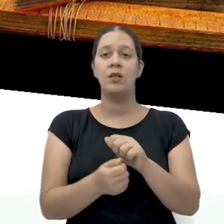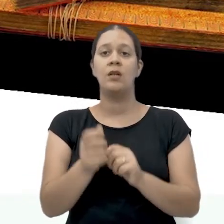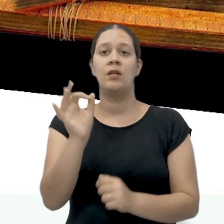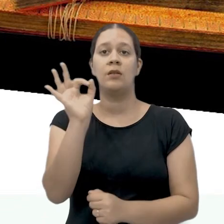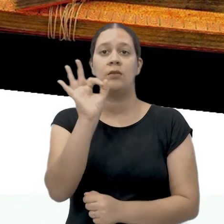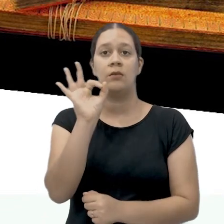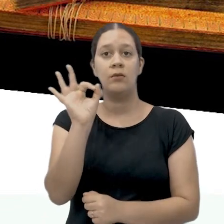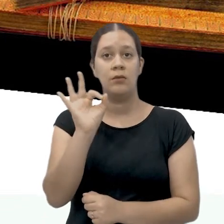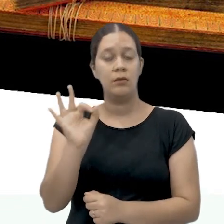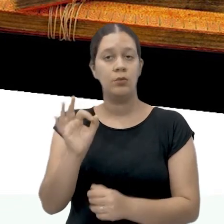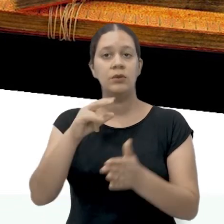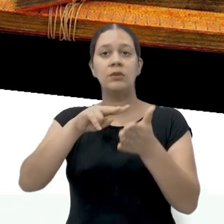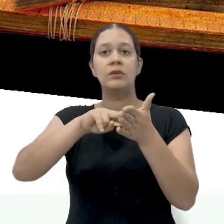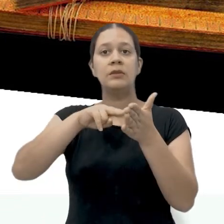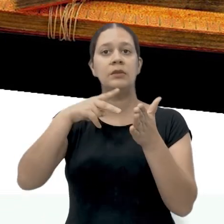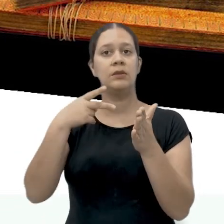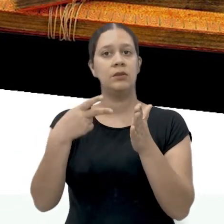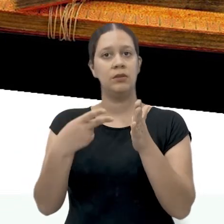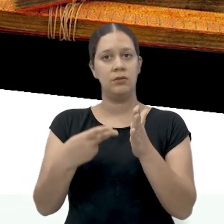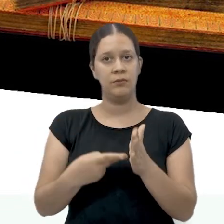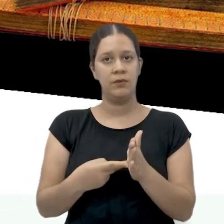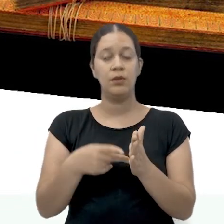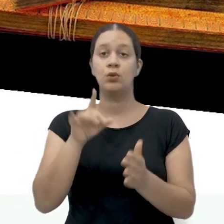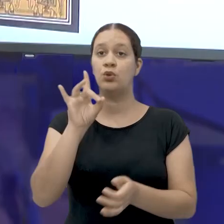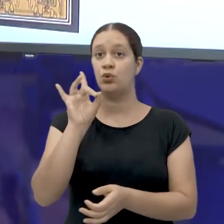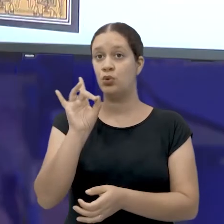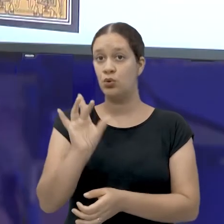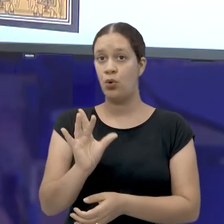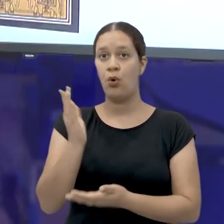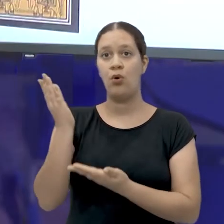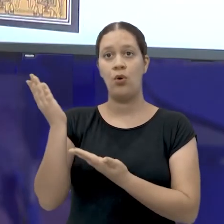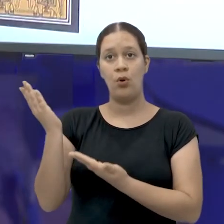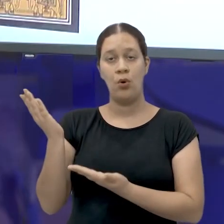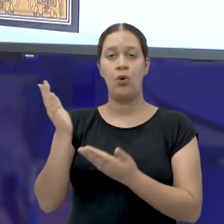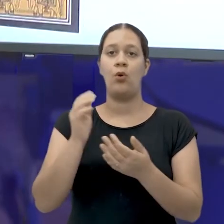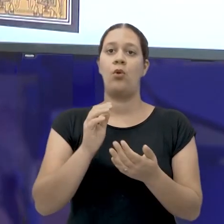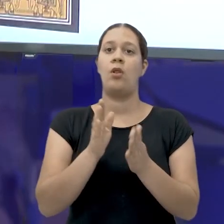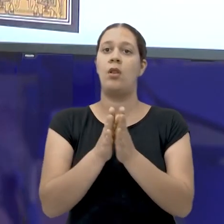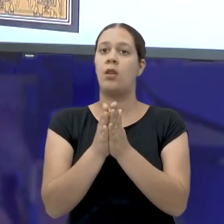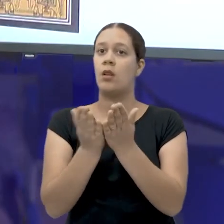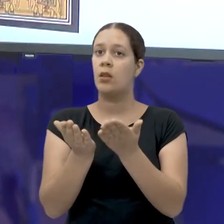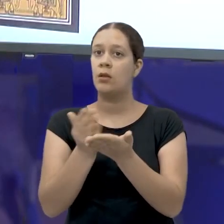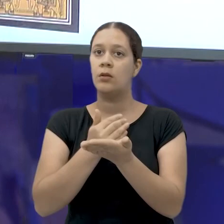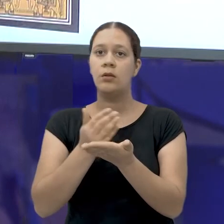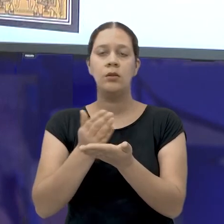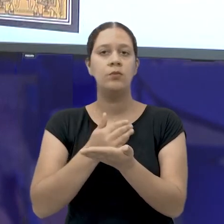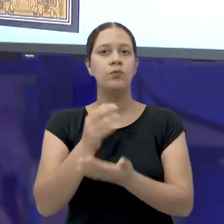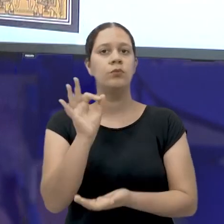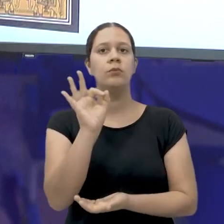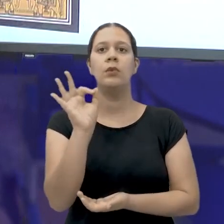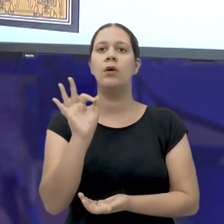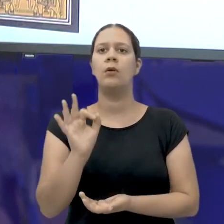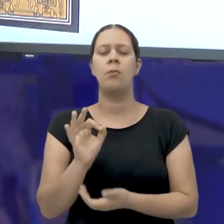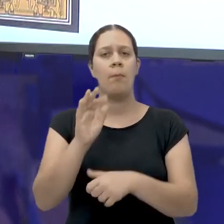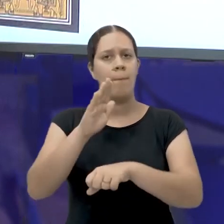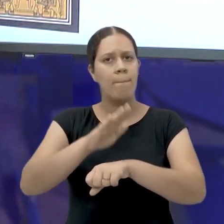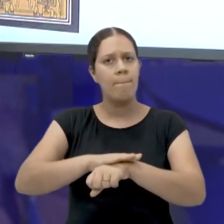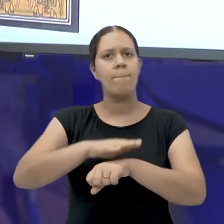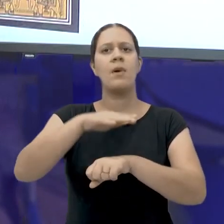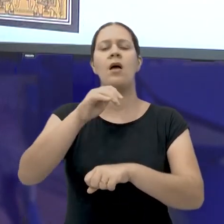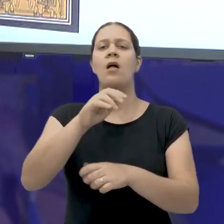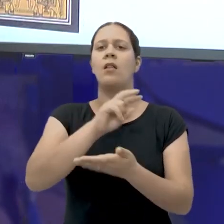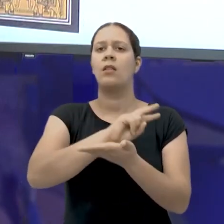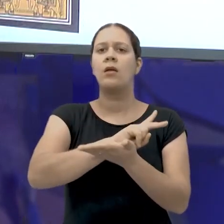significa dizer que só tem esses livros sagrados que nós estamos apresentando aqui. Não, existem